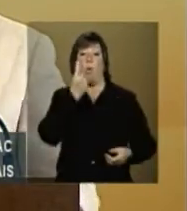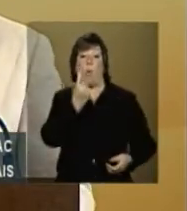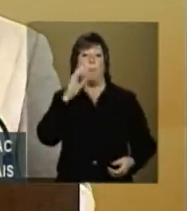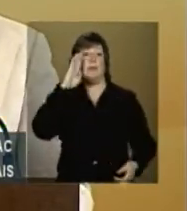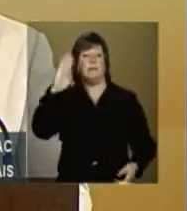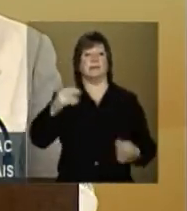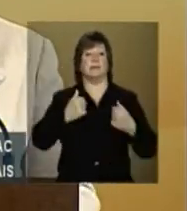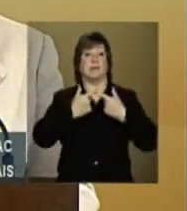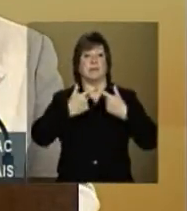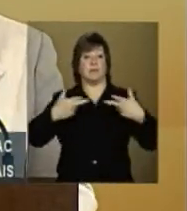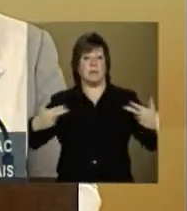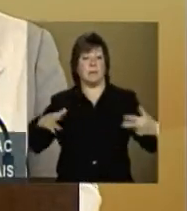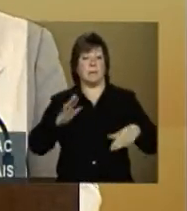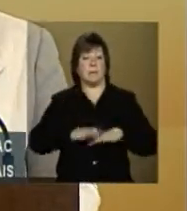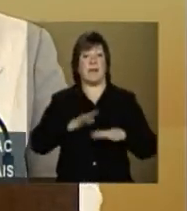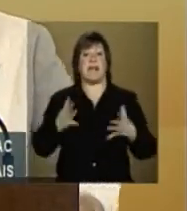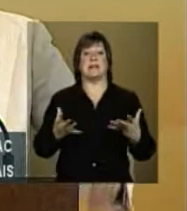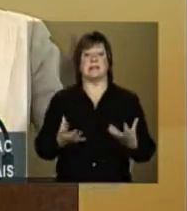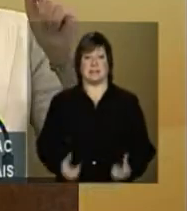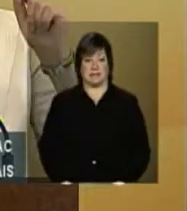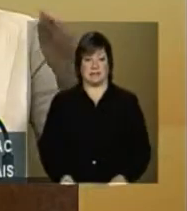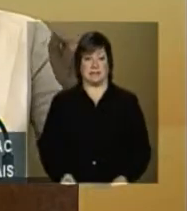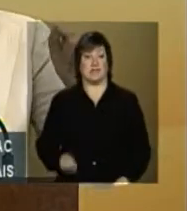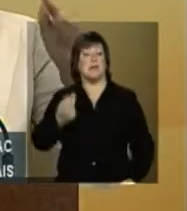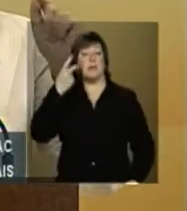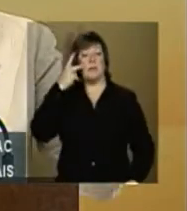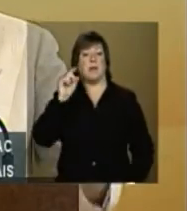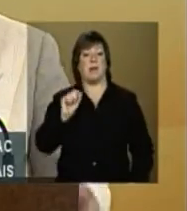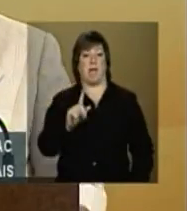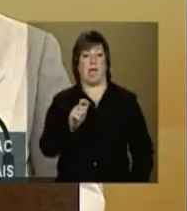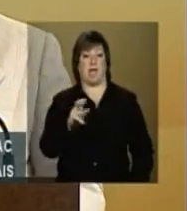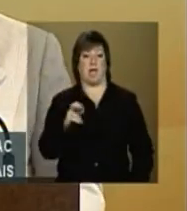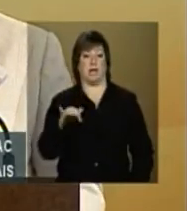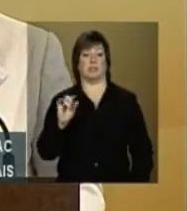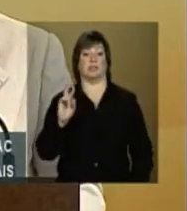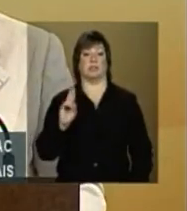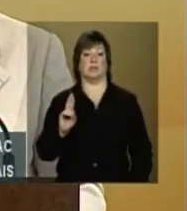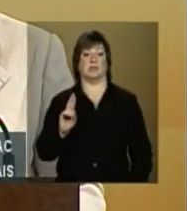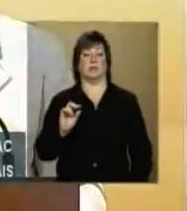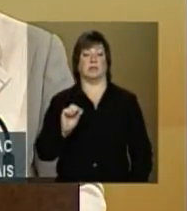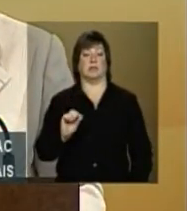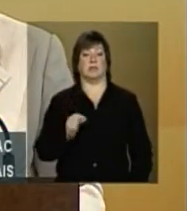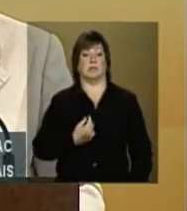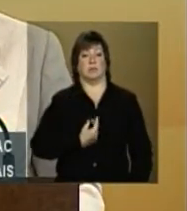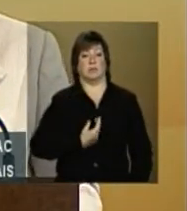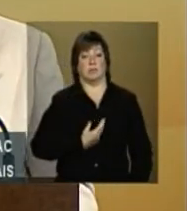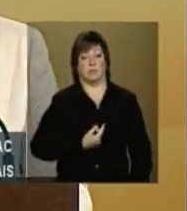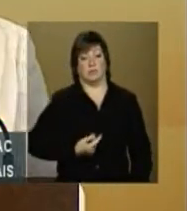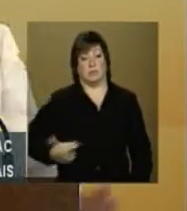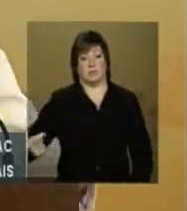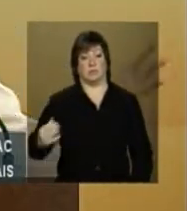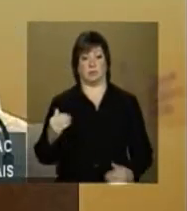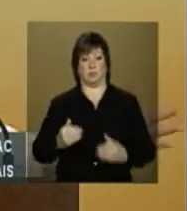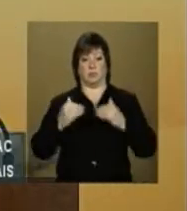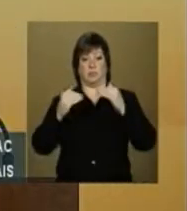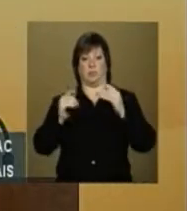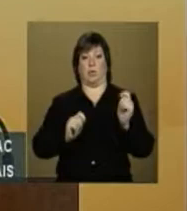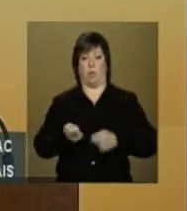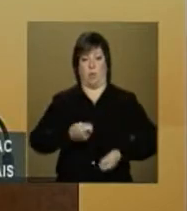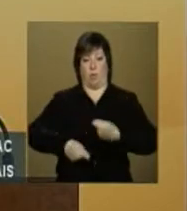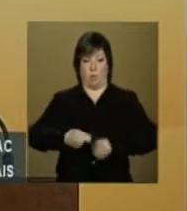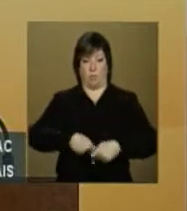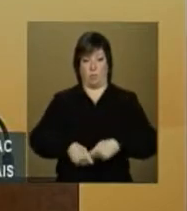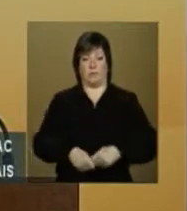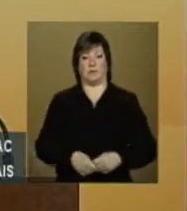mecanismos aceitos para garantir a sustentação do crescimento econômico. Mal ou